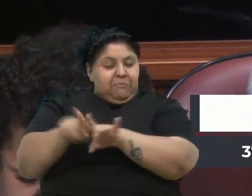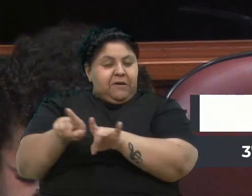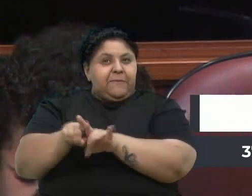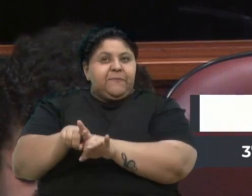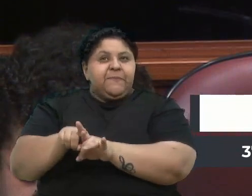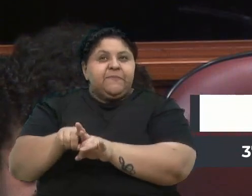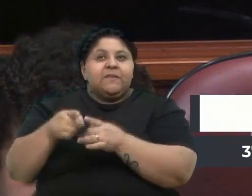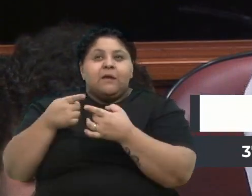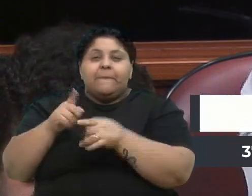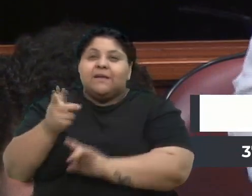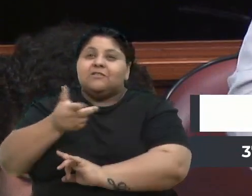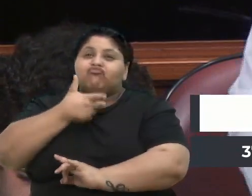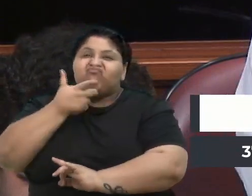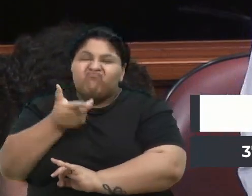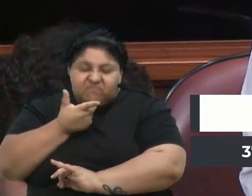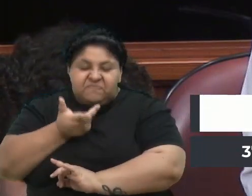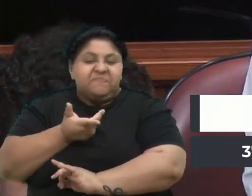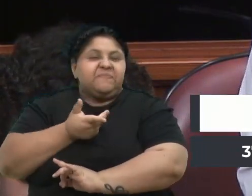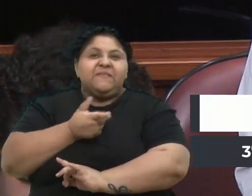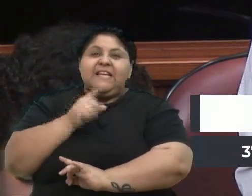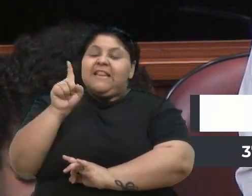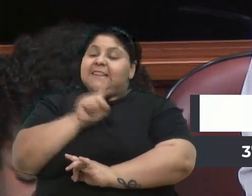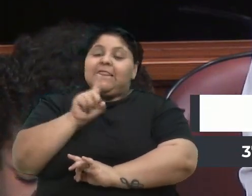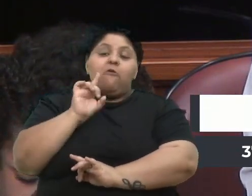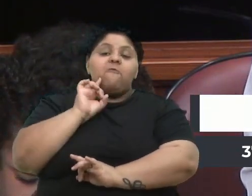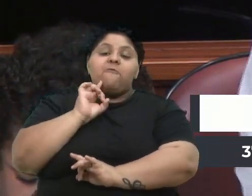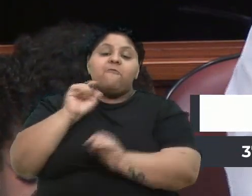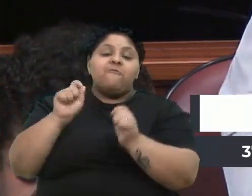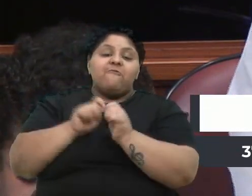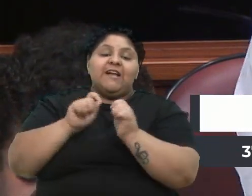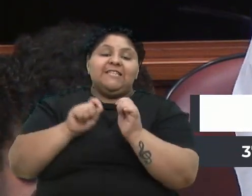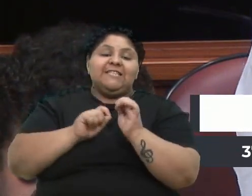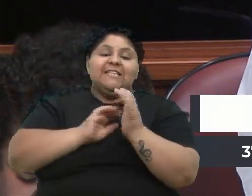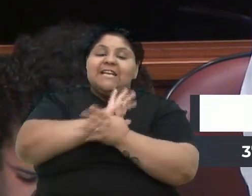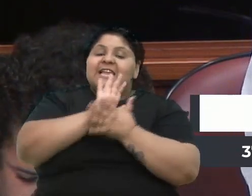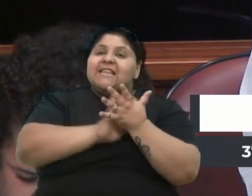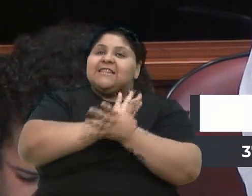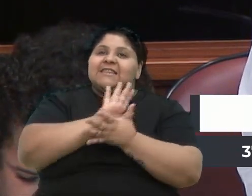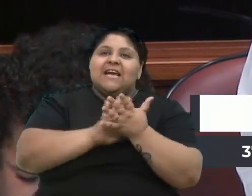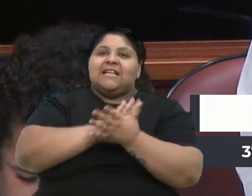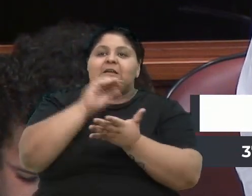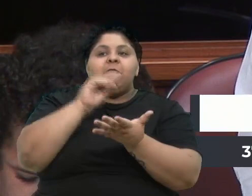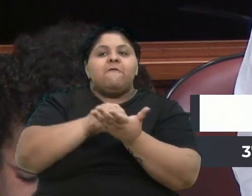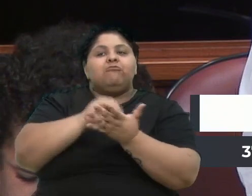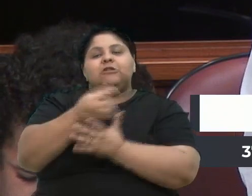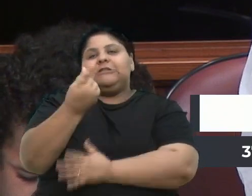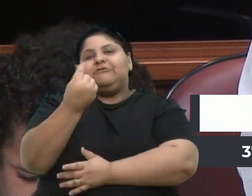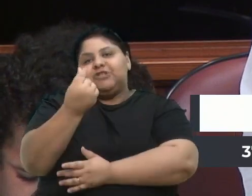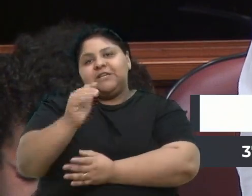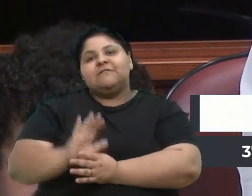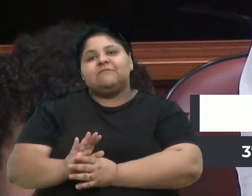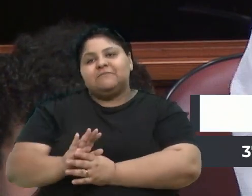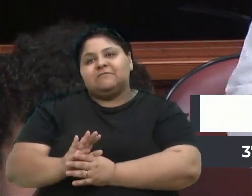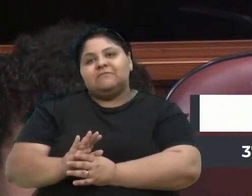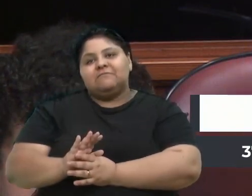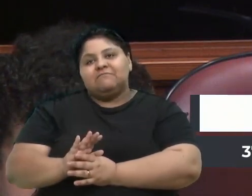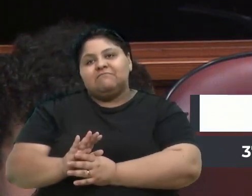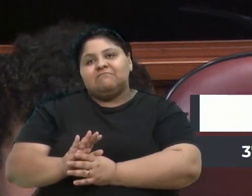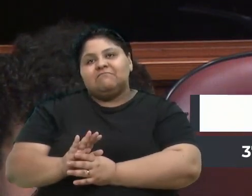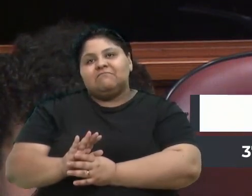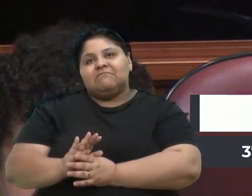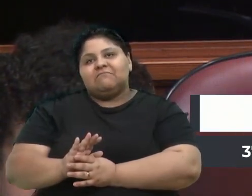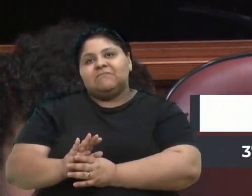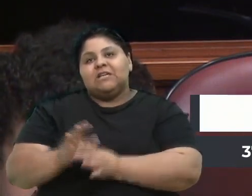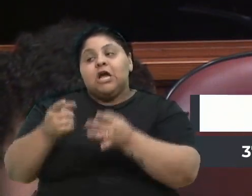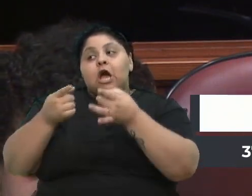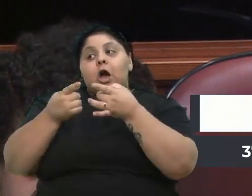Mas dizer, vereador Velocino, que não se faz nada disso sem recurso. E me corrijam se eu estiver errado, mas